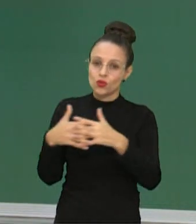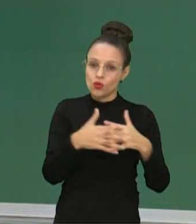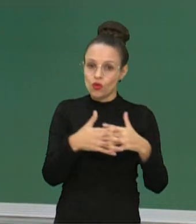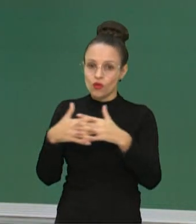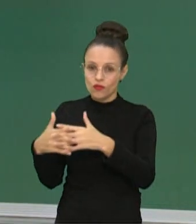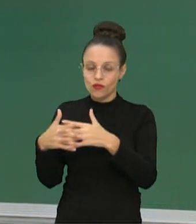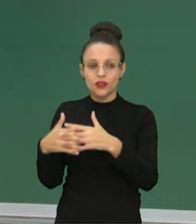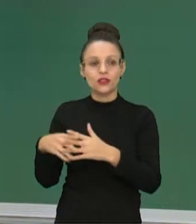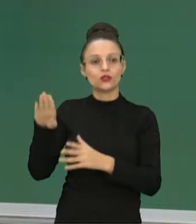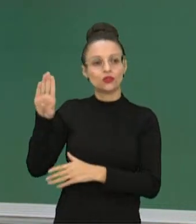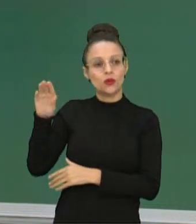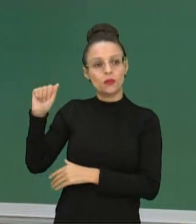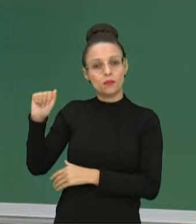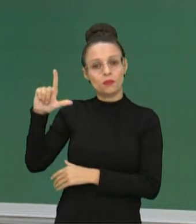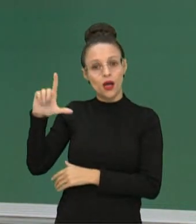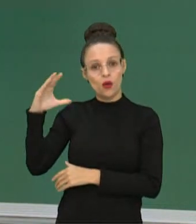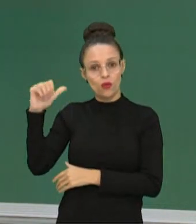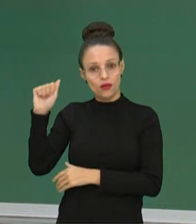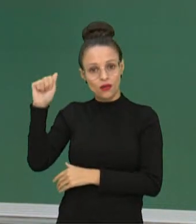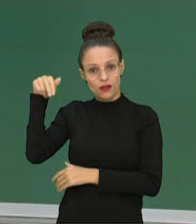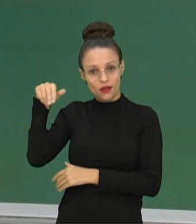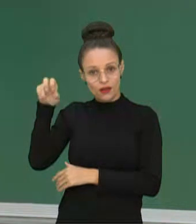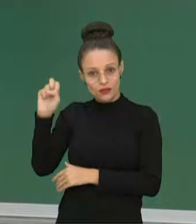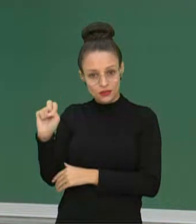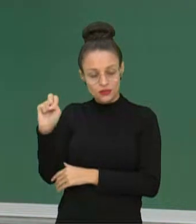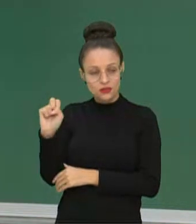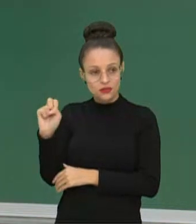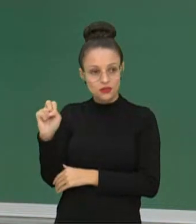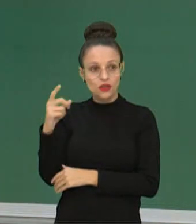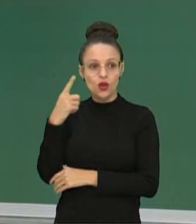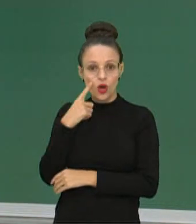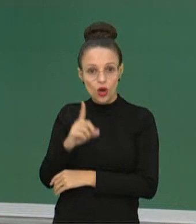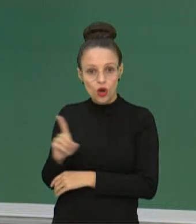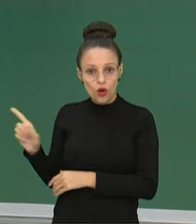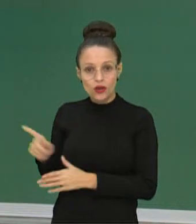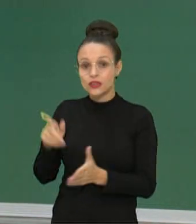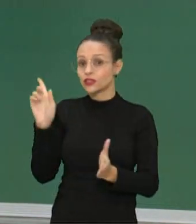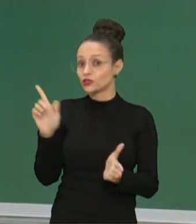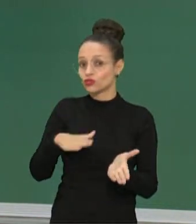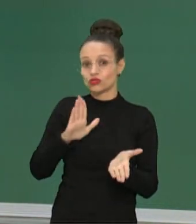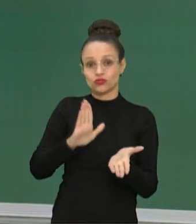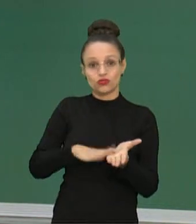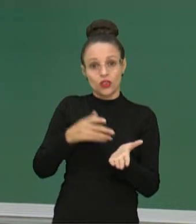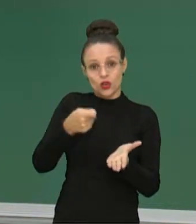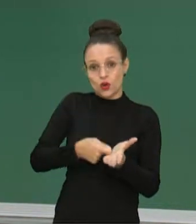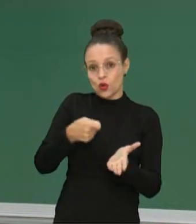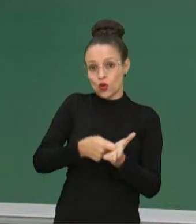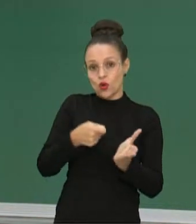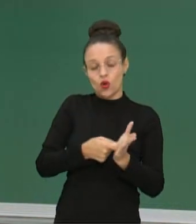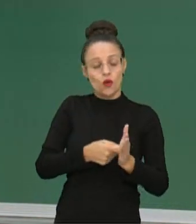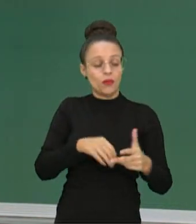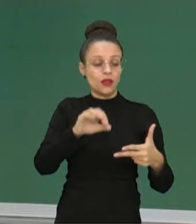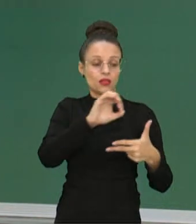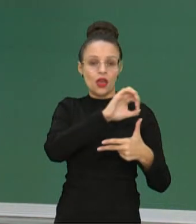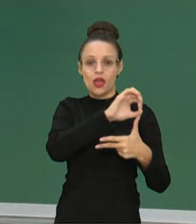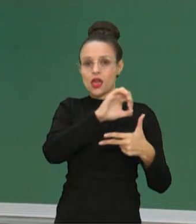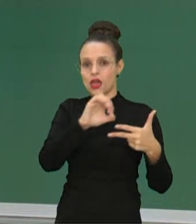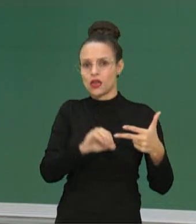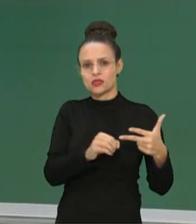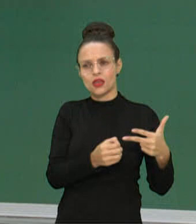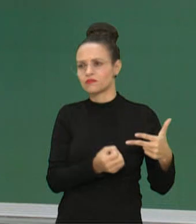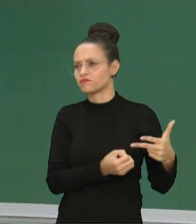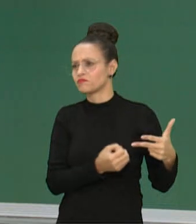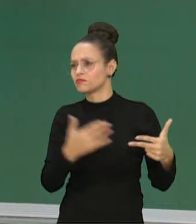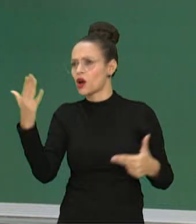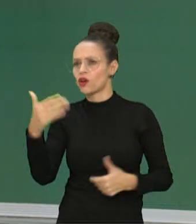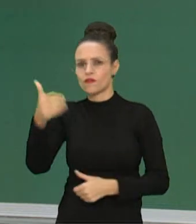nos Balcãs. Por favor, isso aqui já foi cobrado de Enem e inúmeros outros